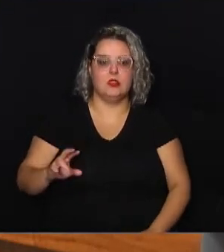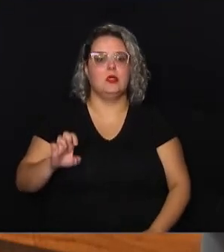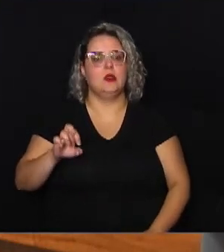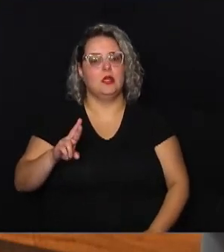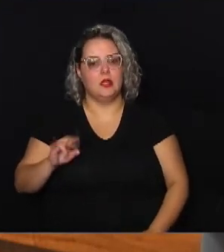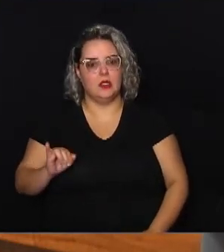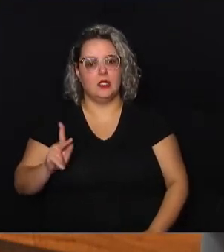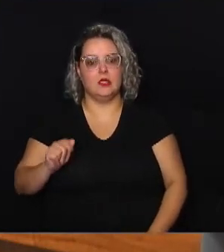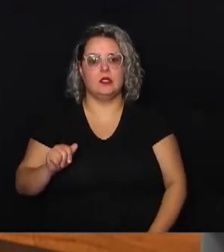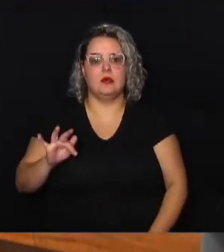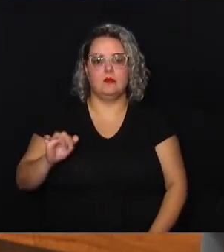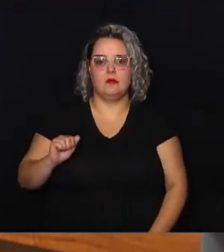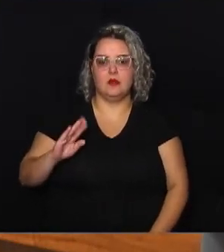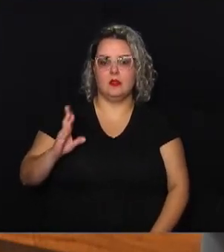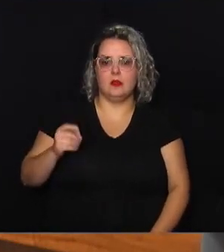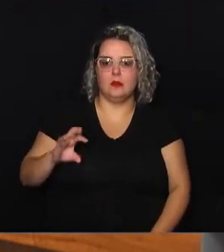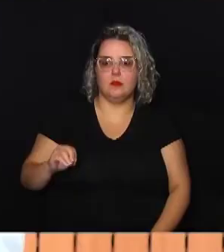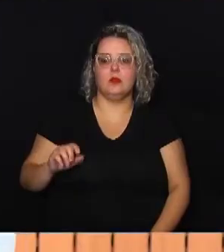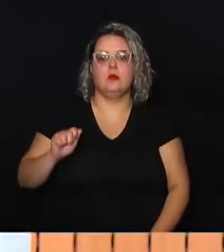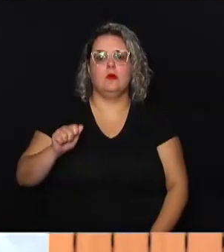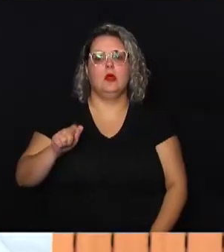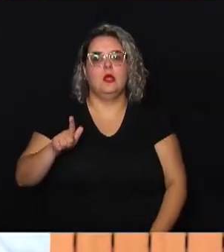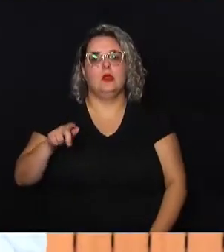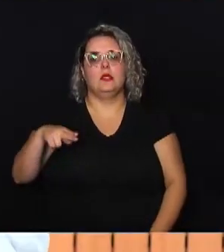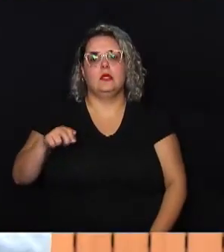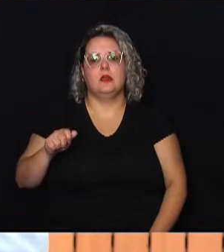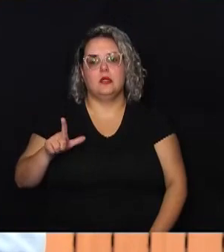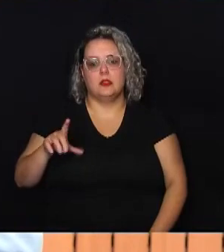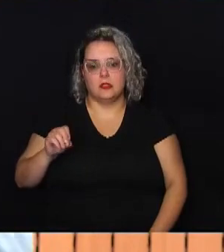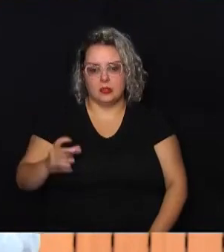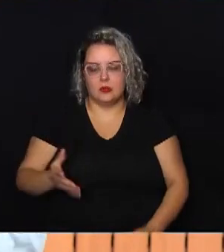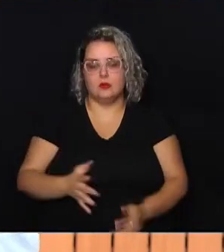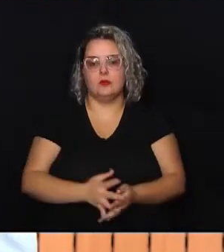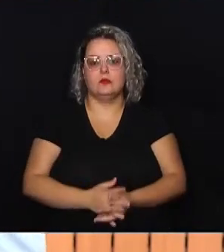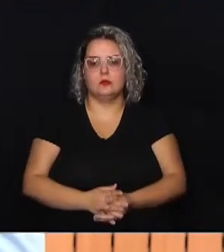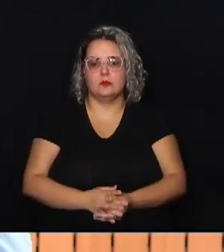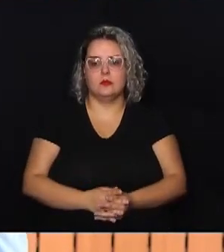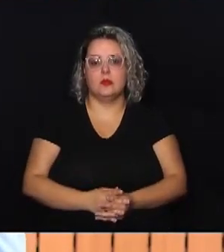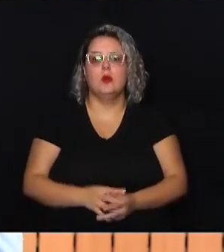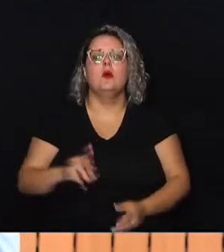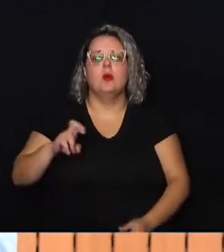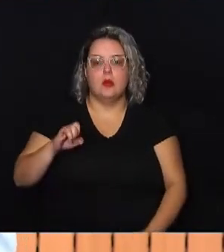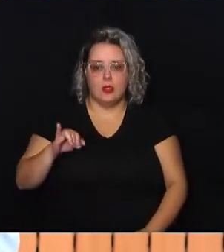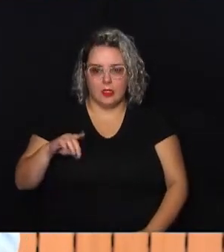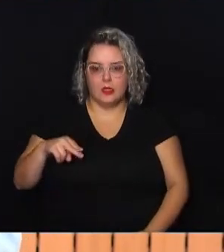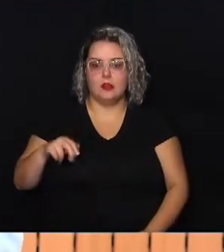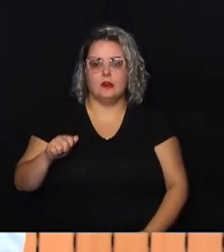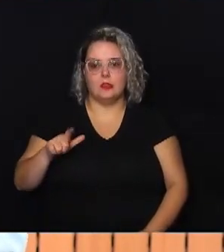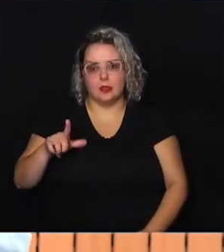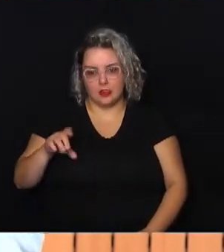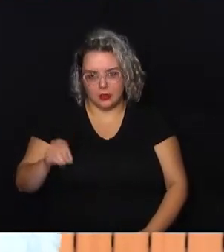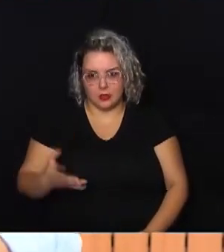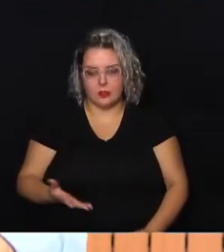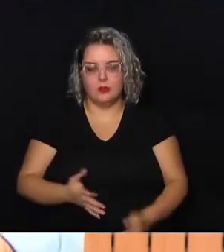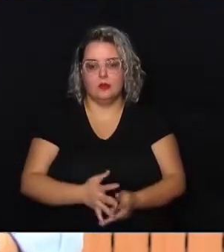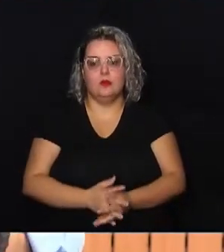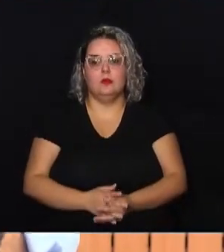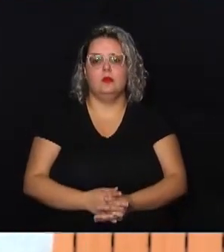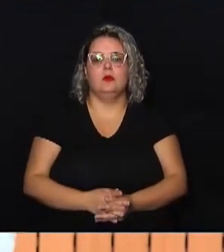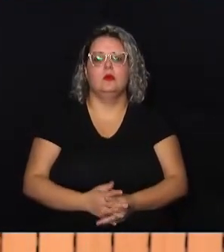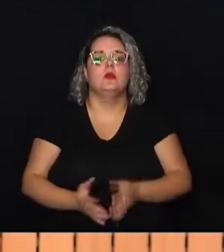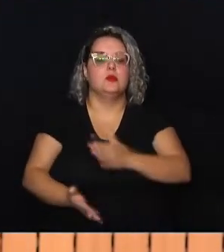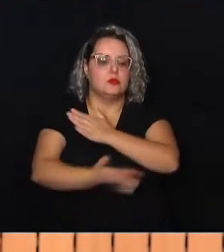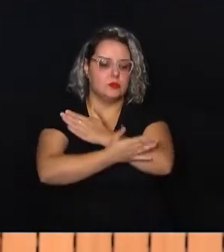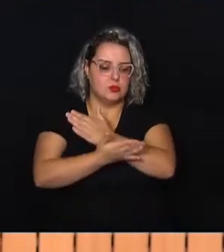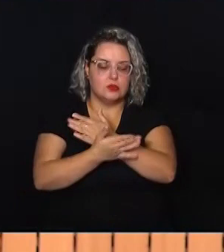ao Fabinho, ao Aguinaldo, quem mais aqui? O Reinaldo, né, que nos ajudou